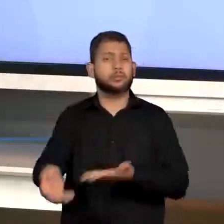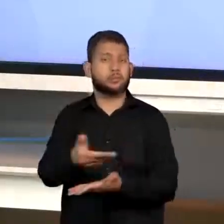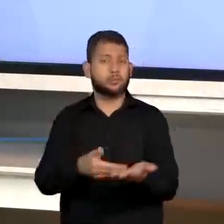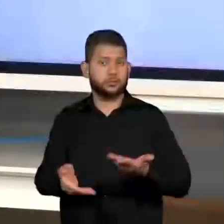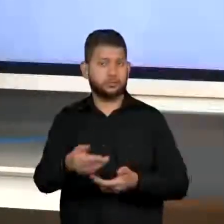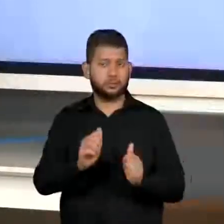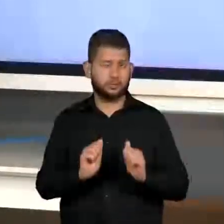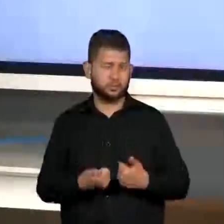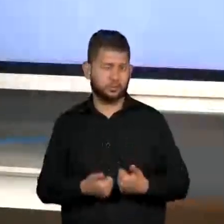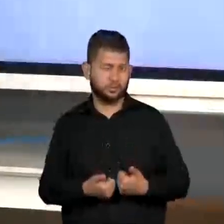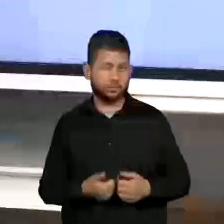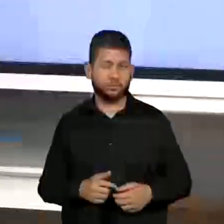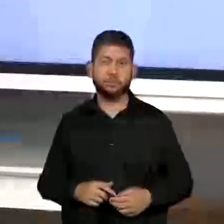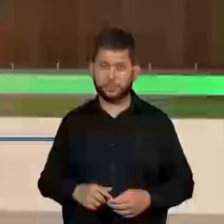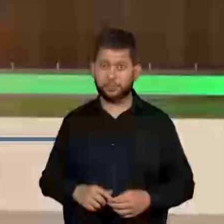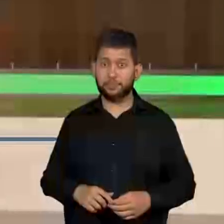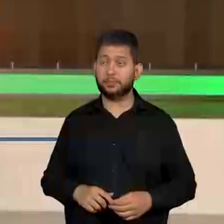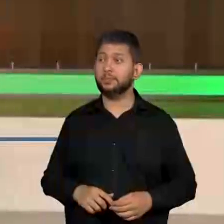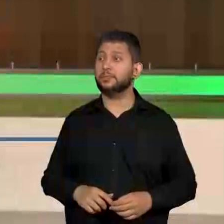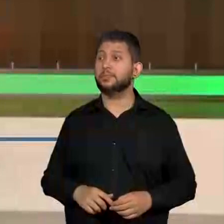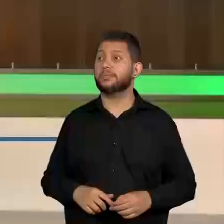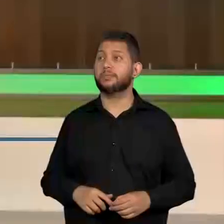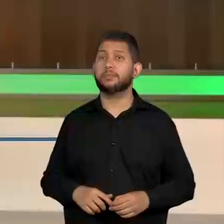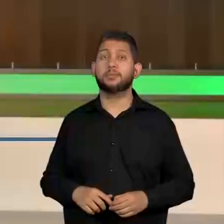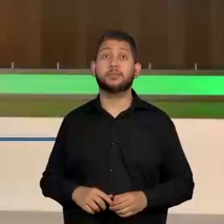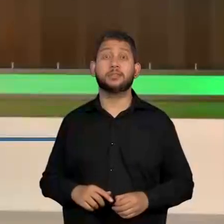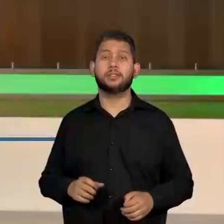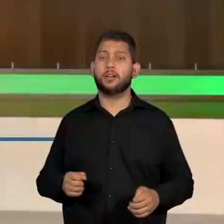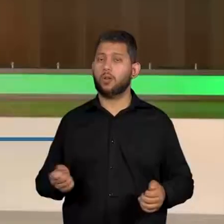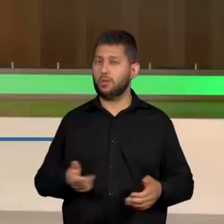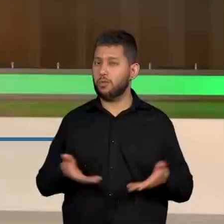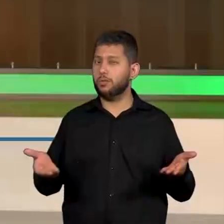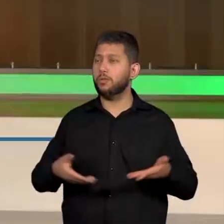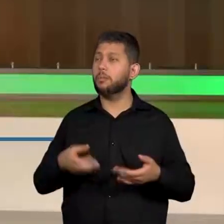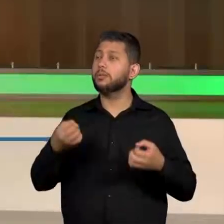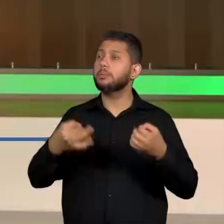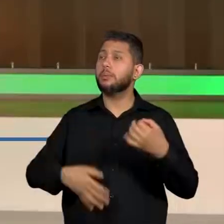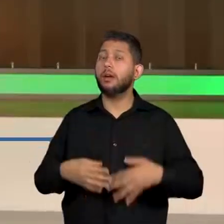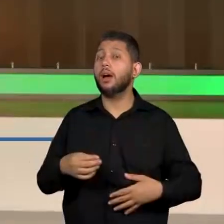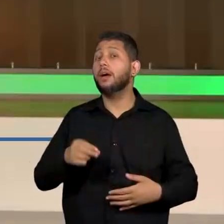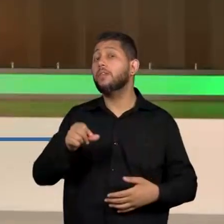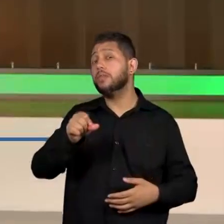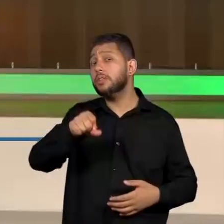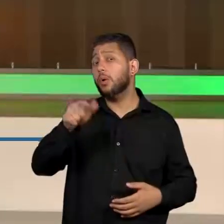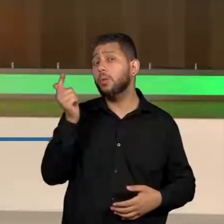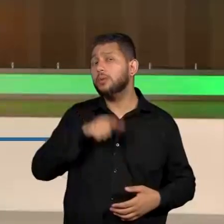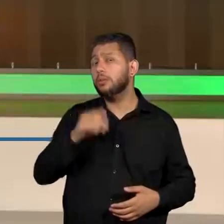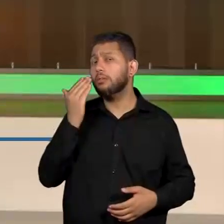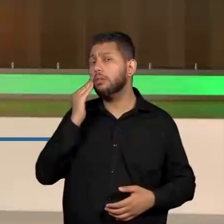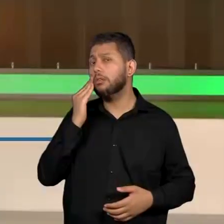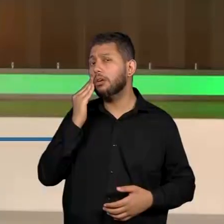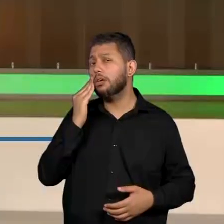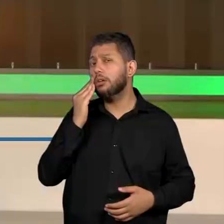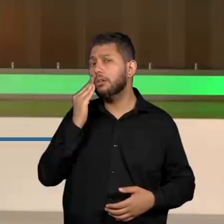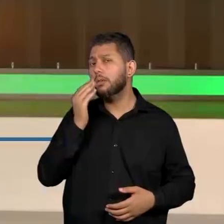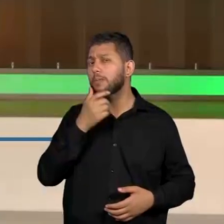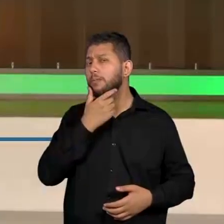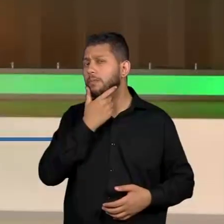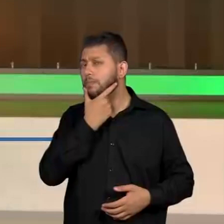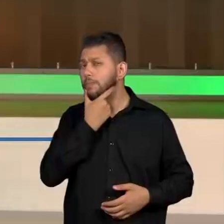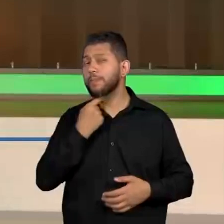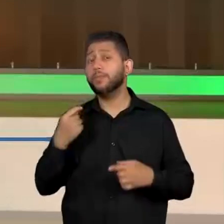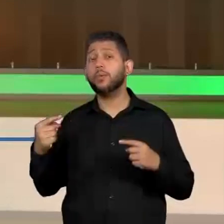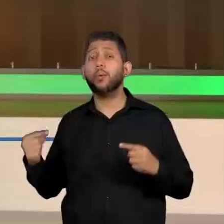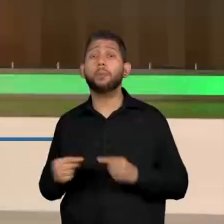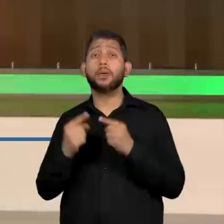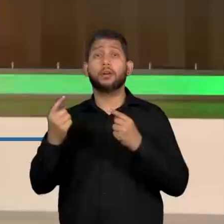vocês voltam. E nós vamos nos aprofundar e ver quem já conseguiu se aproximar dessas respostas e